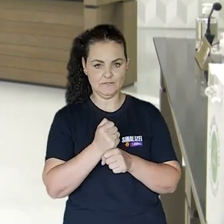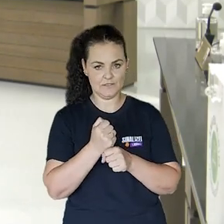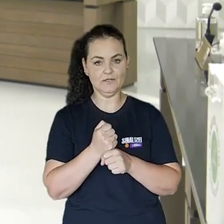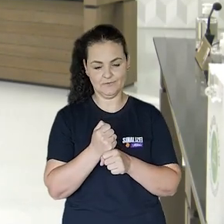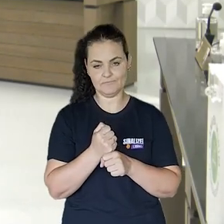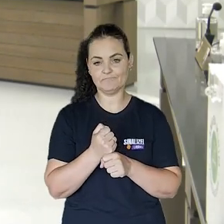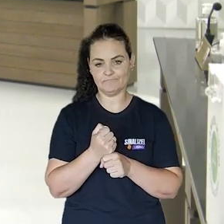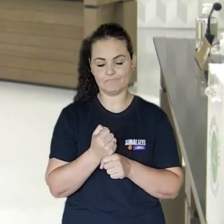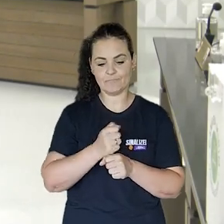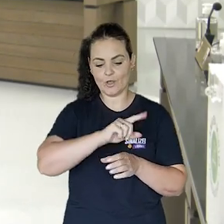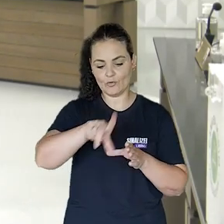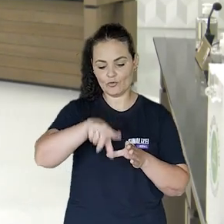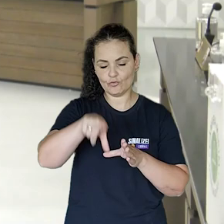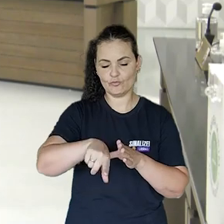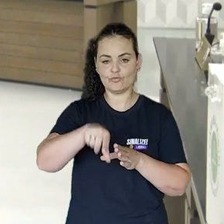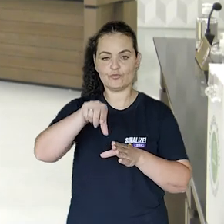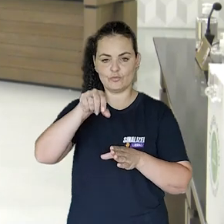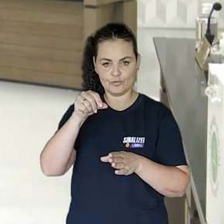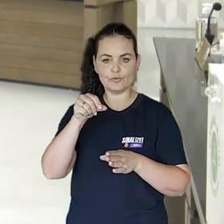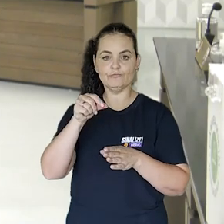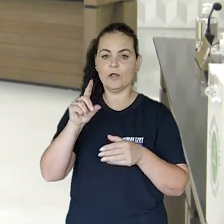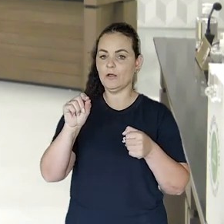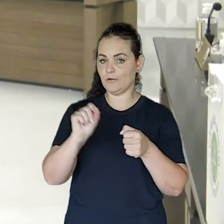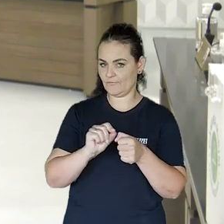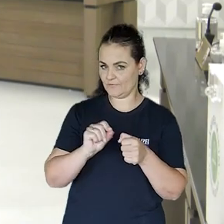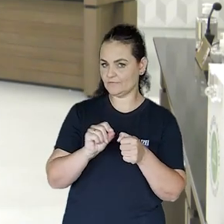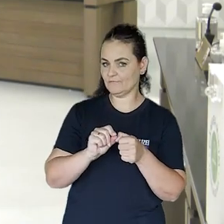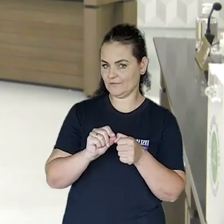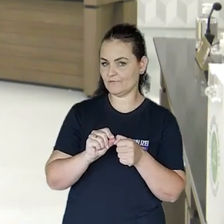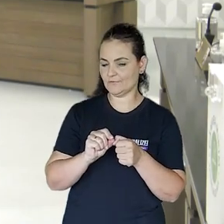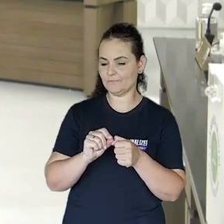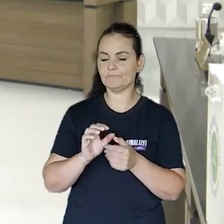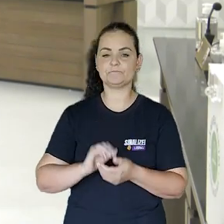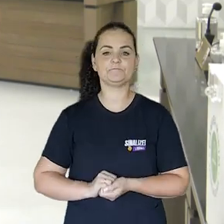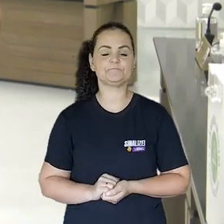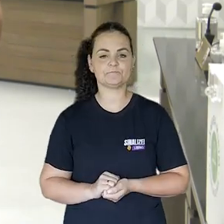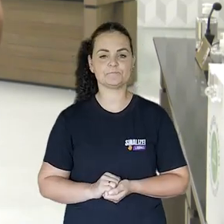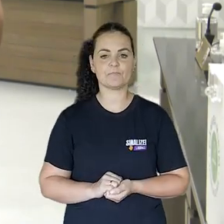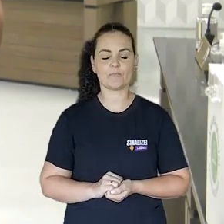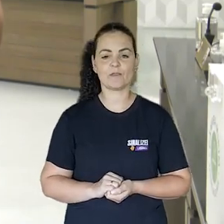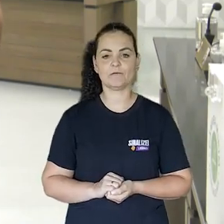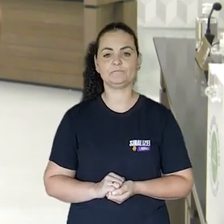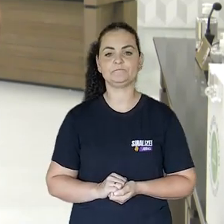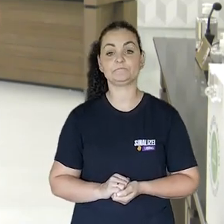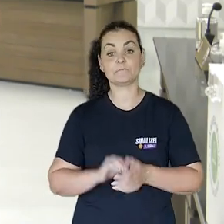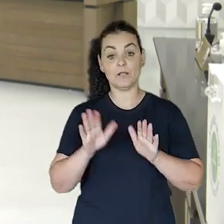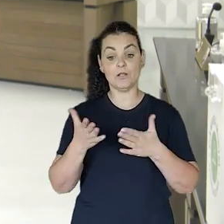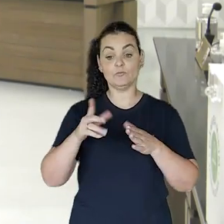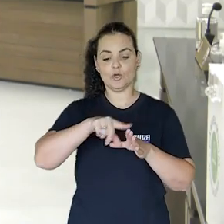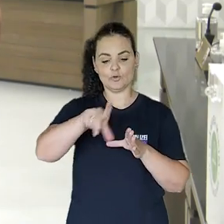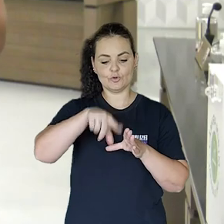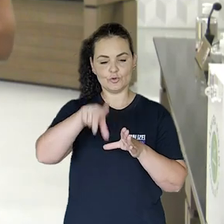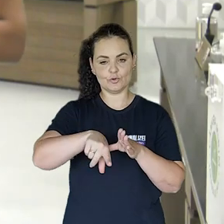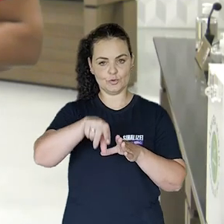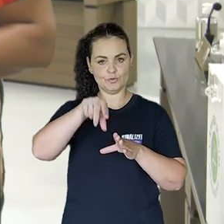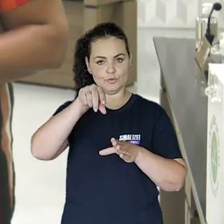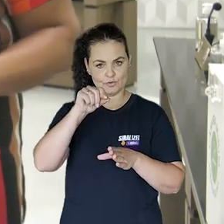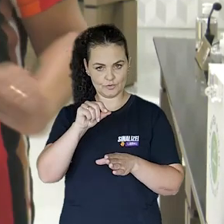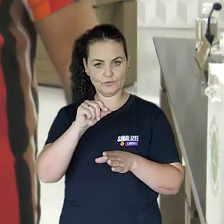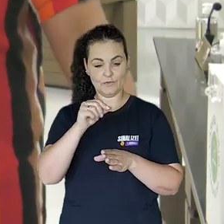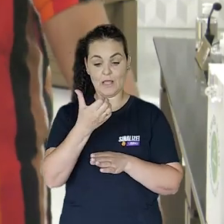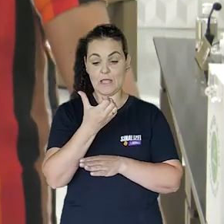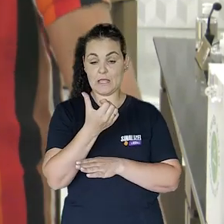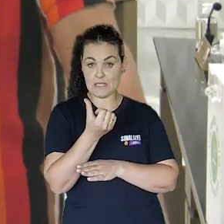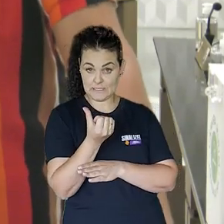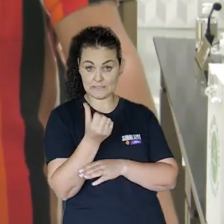durante o sorteio que será realizado daqui a pouco. Isso, então nós vamos sortear as escolas, as seis vagas entre